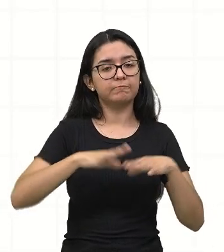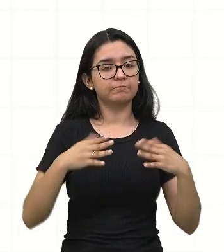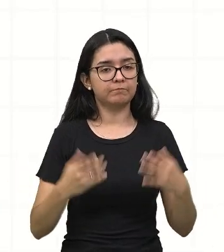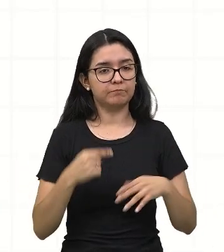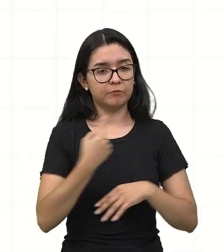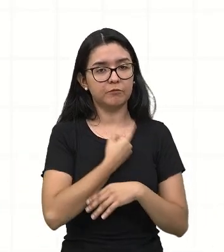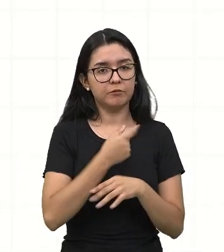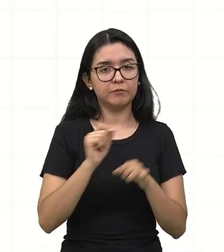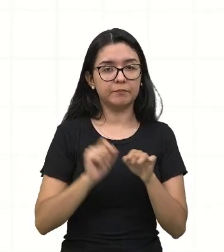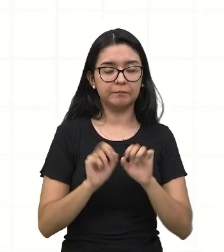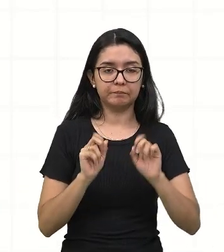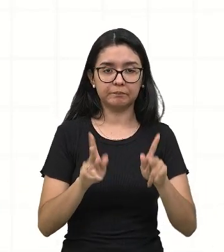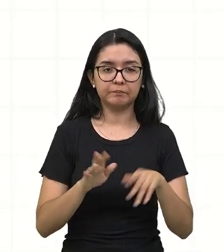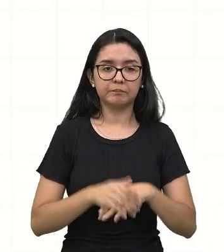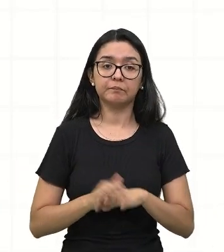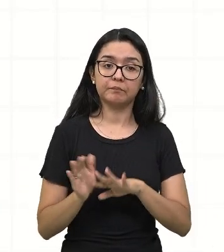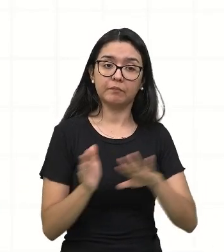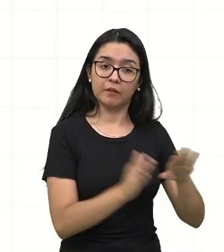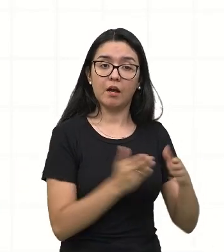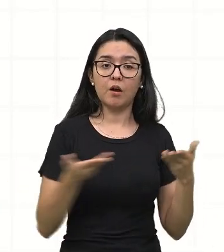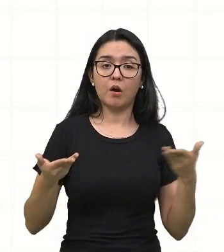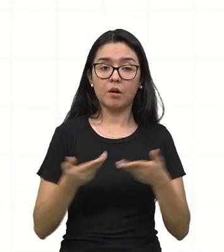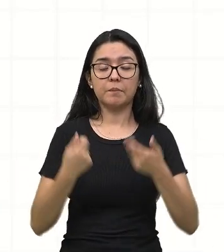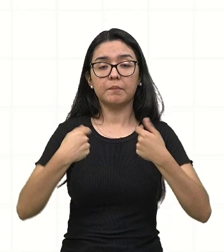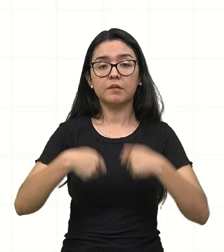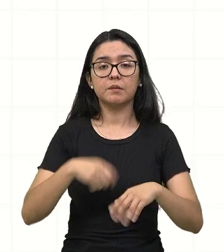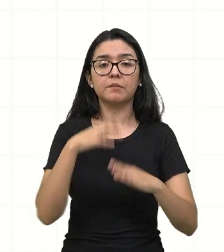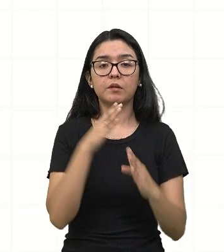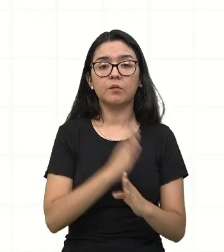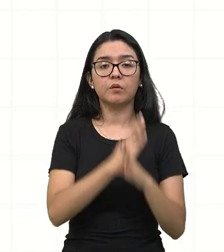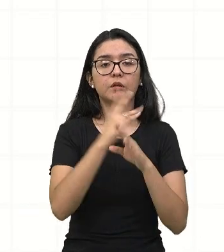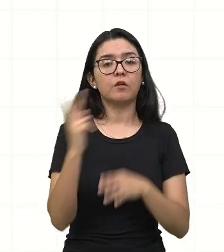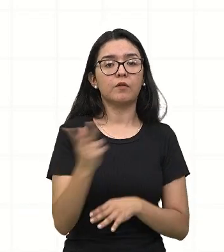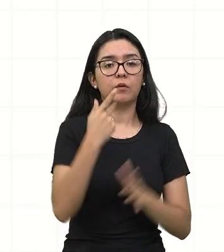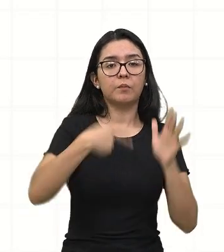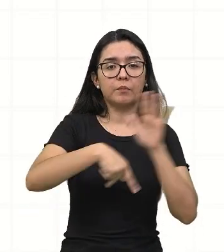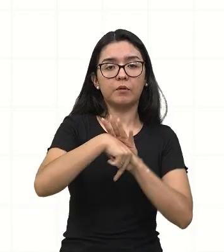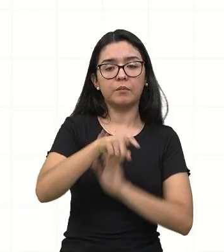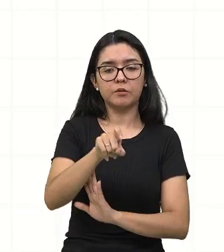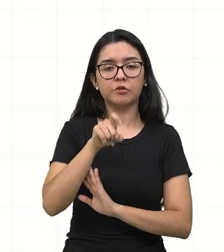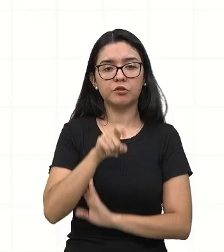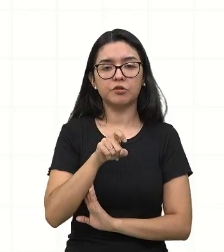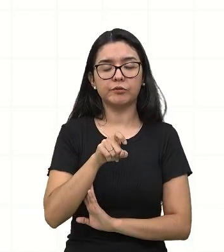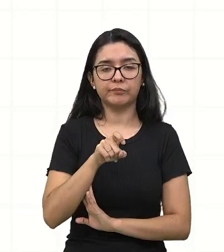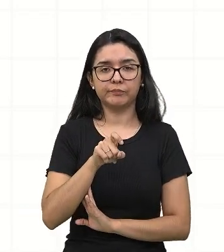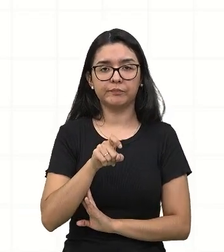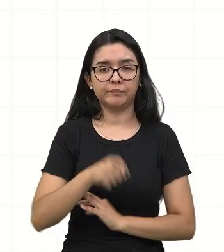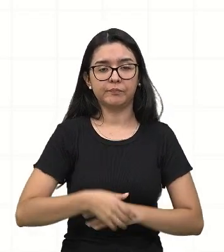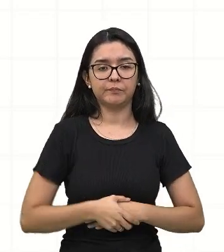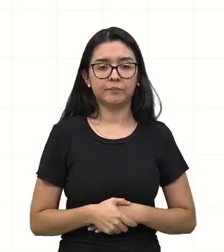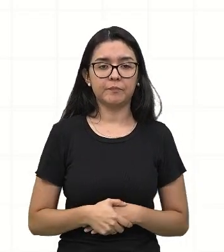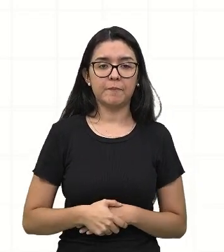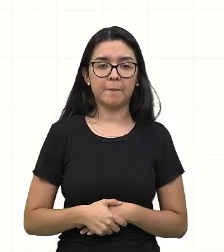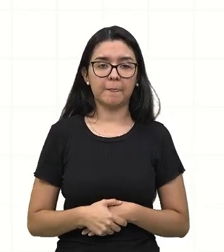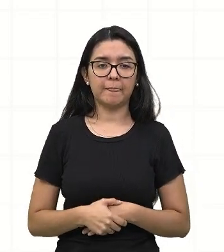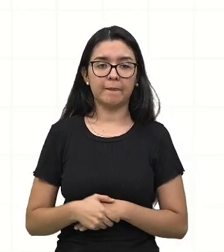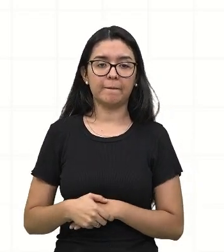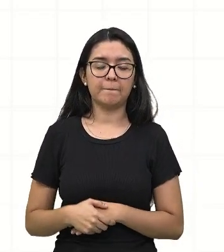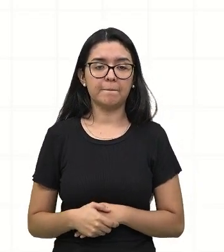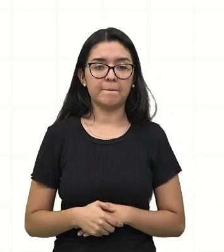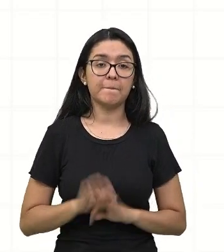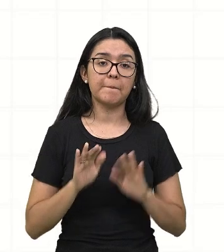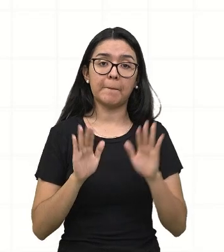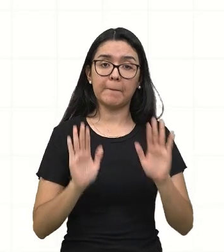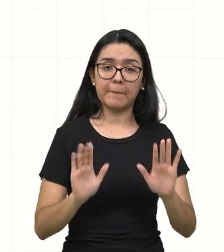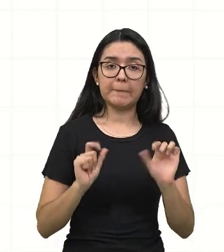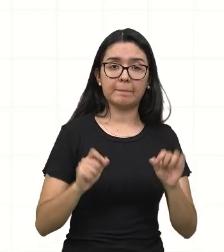fizemos. Então, agora a gente vai ter que descobrir o valor desse termo desconhecido, que nós chamamos ele de x, tá bom? E aí, para fazer